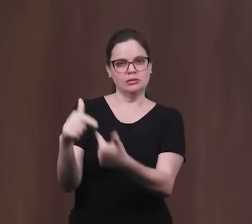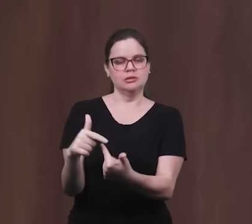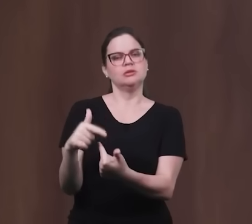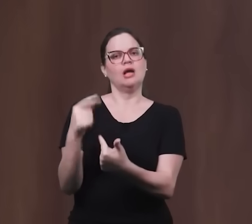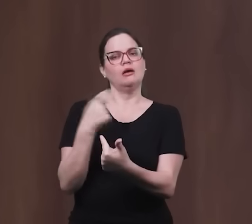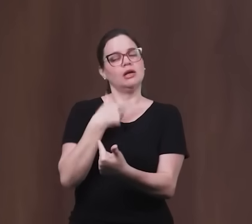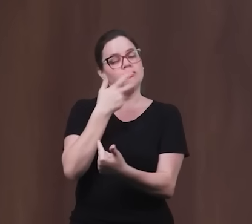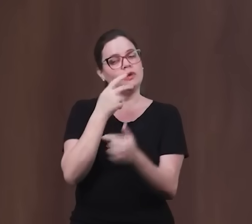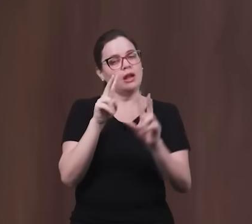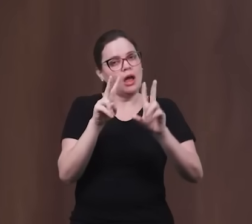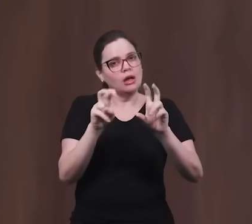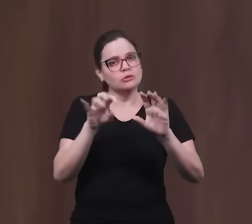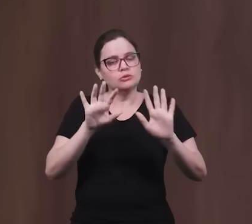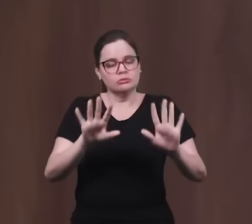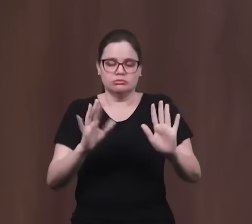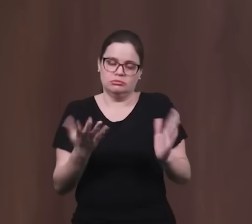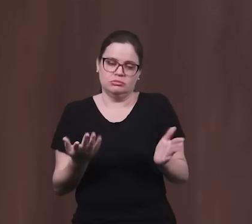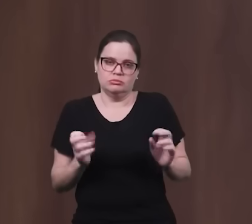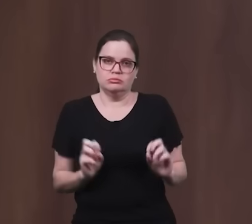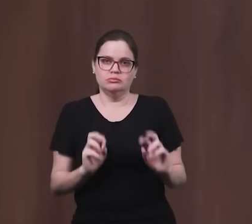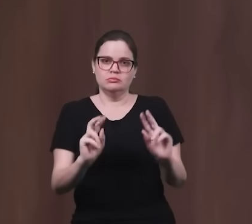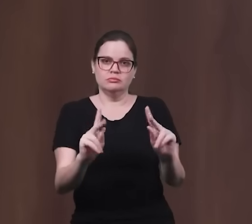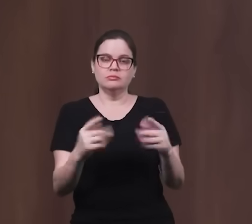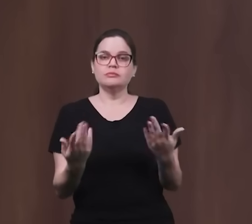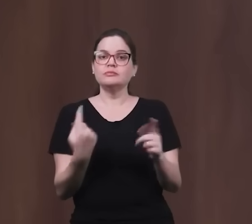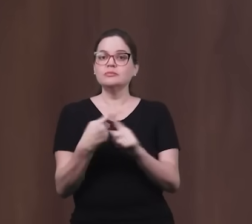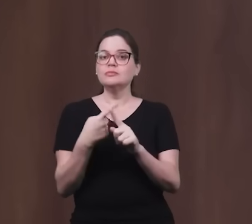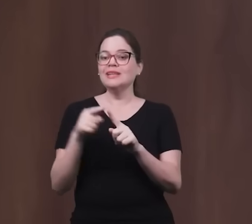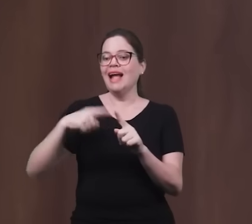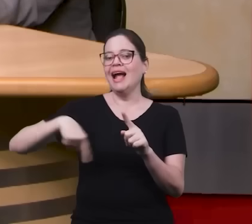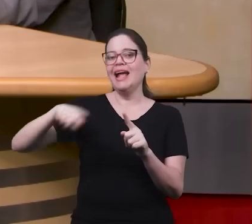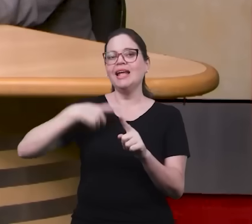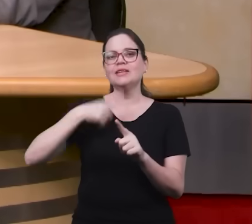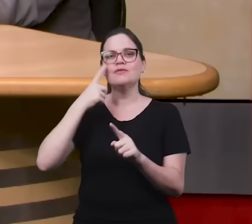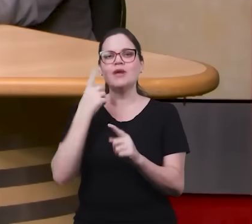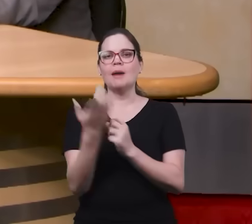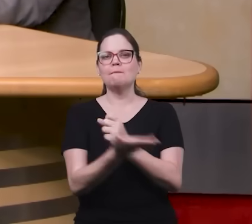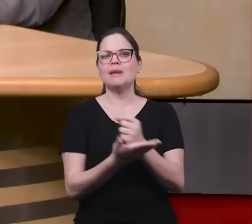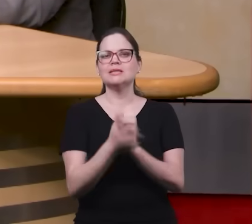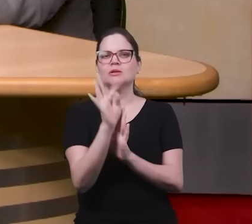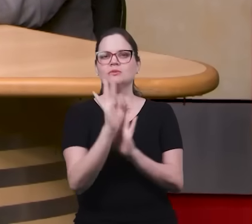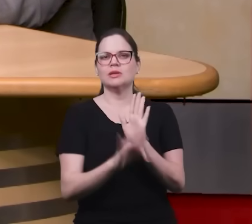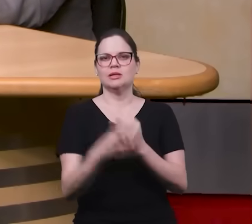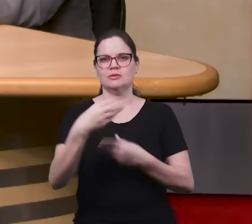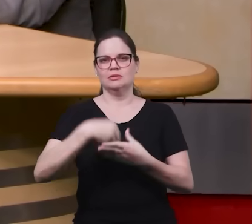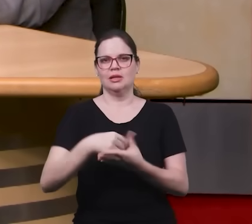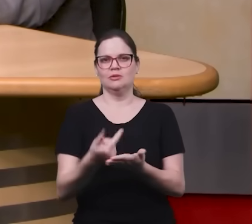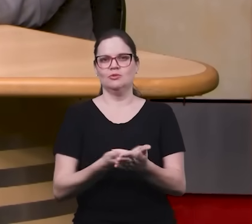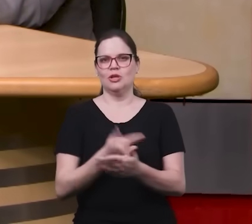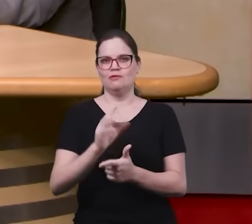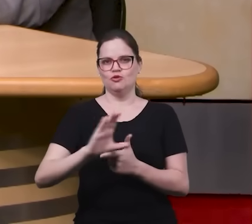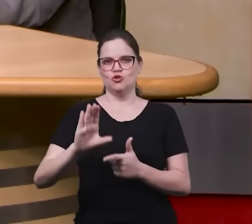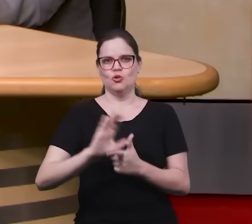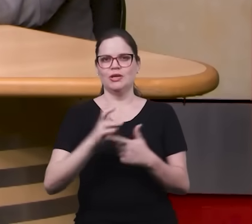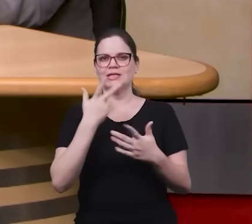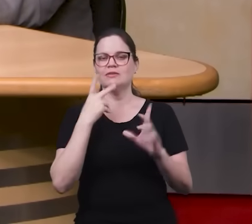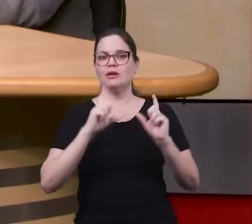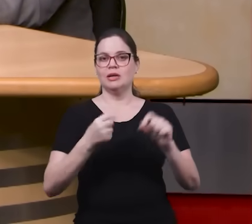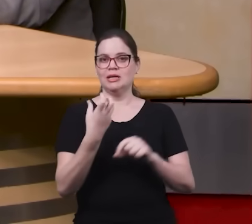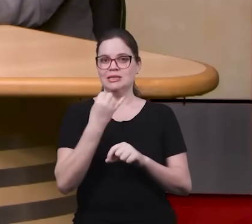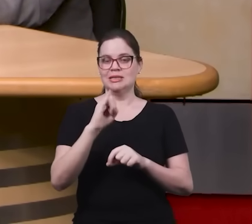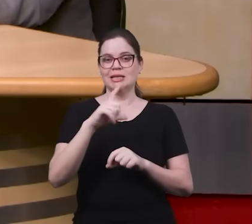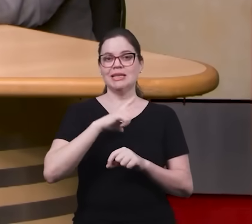gente, claro, sabe perfeitamente, porque eles se baseiam naquele texto da Carta aos Coríntios que diz assim: havendo línguas cessarão, havendo